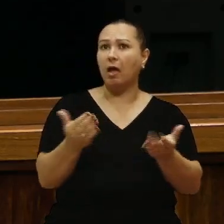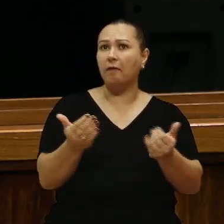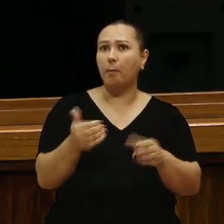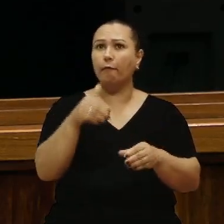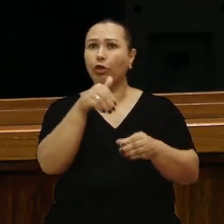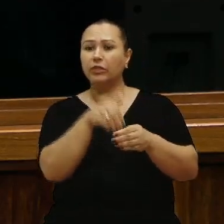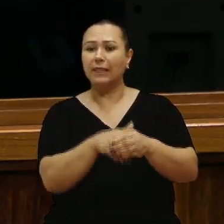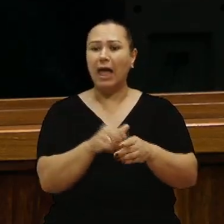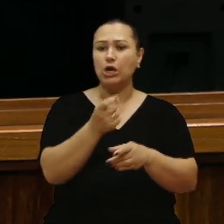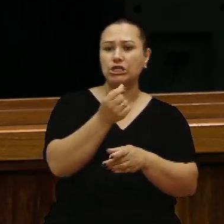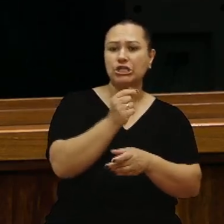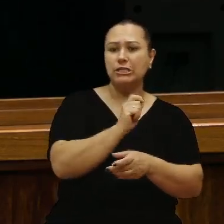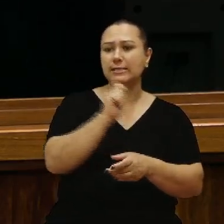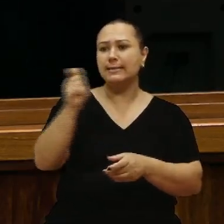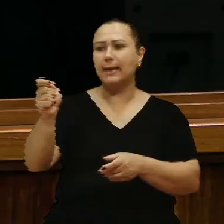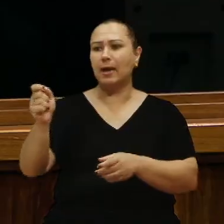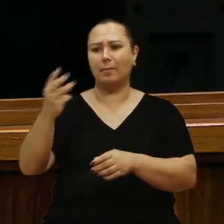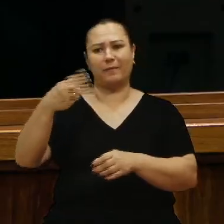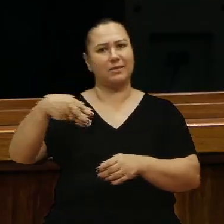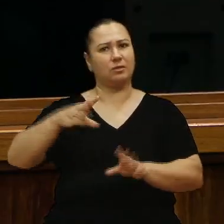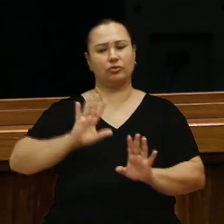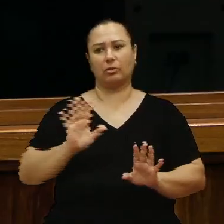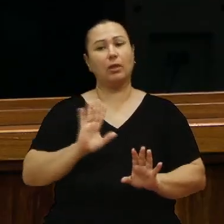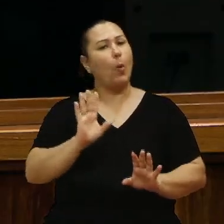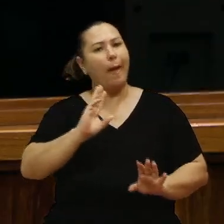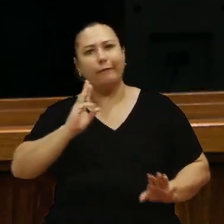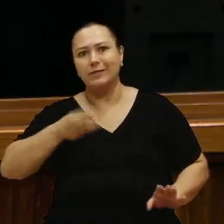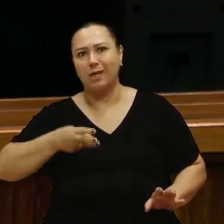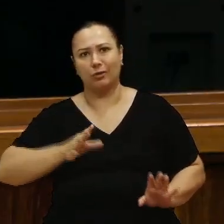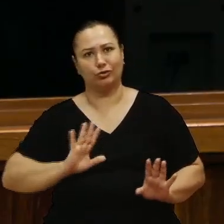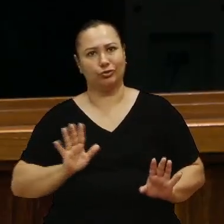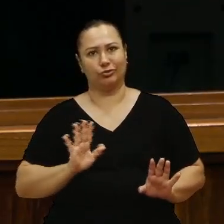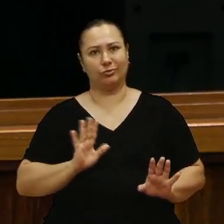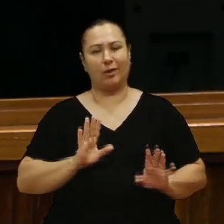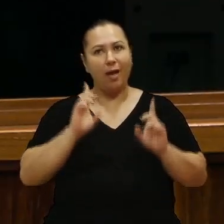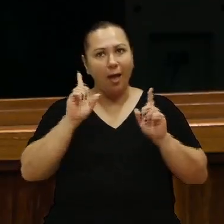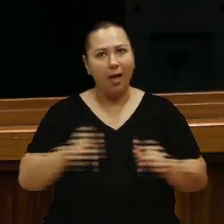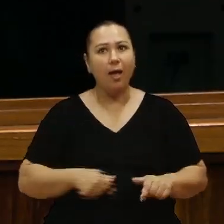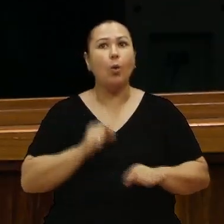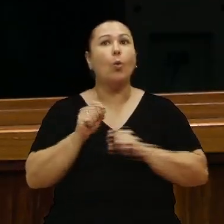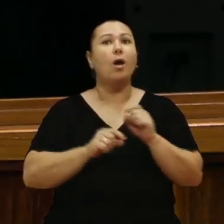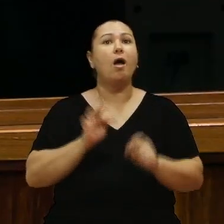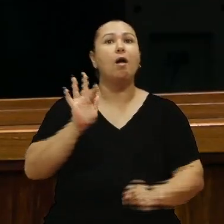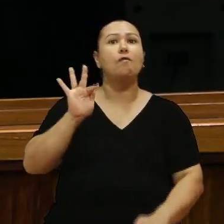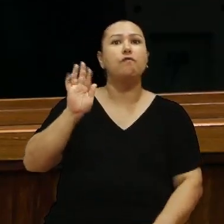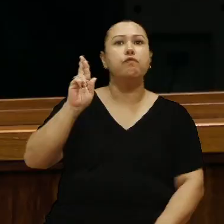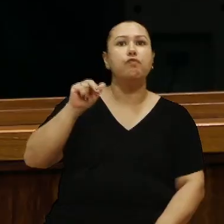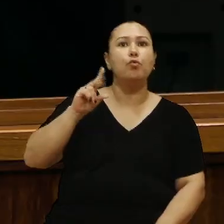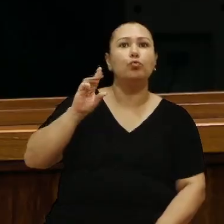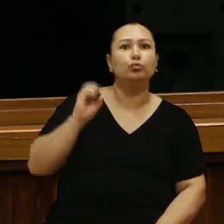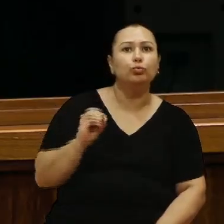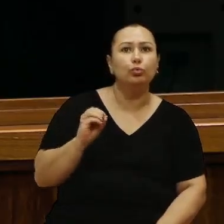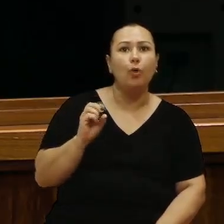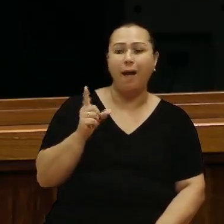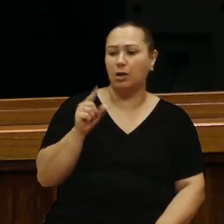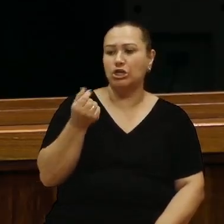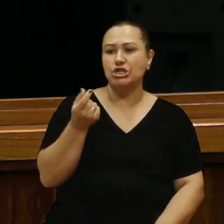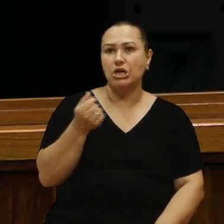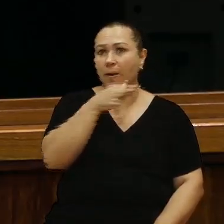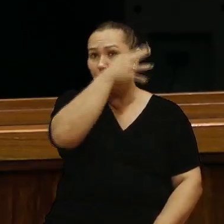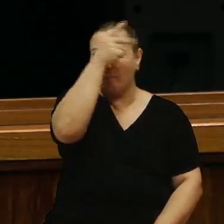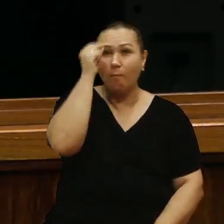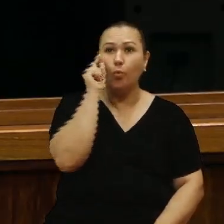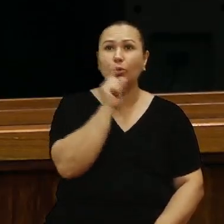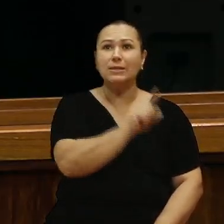para a Visat. Vamos ser sinceros, não é para a Visat. Isso é para um fundo, é um dinheiro que o